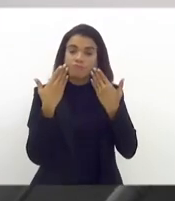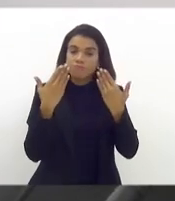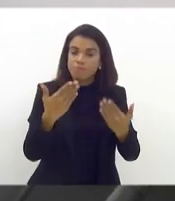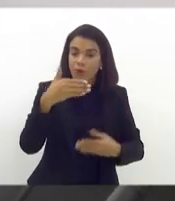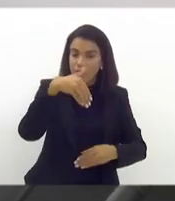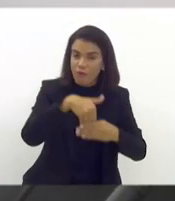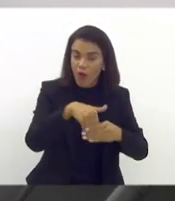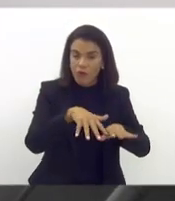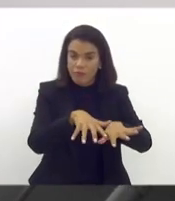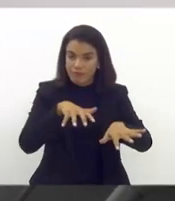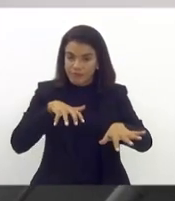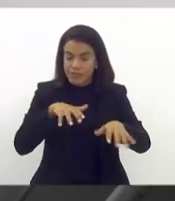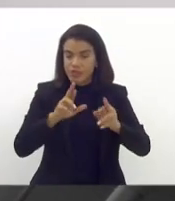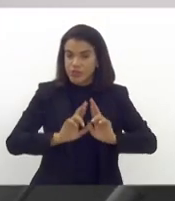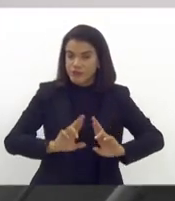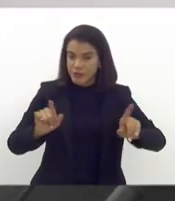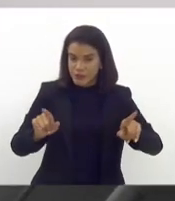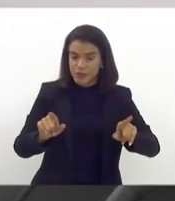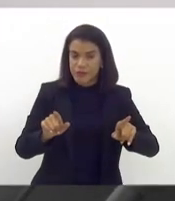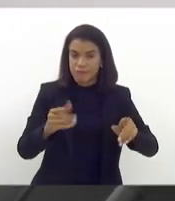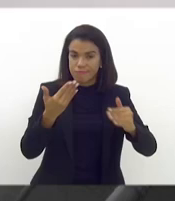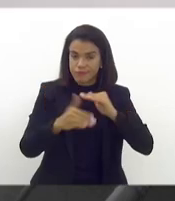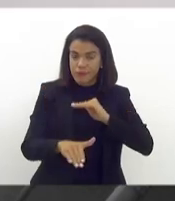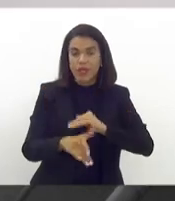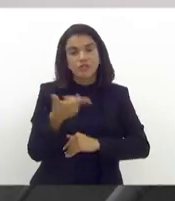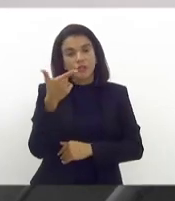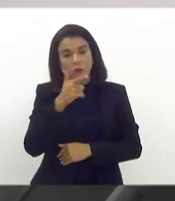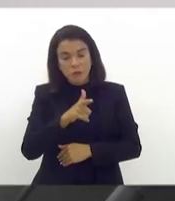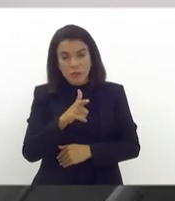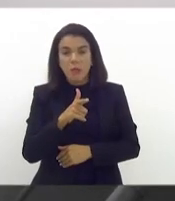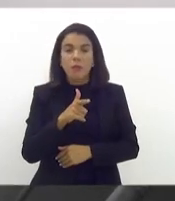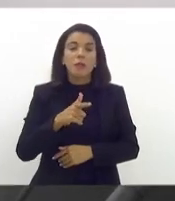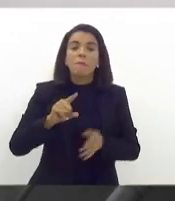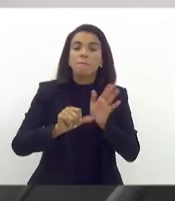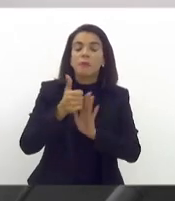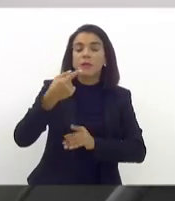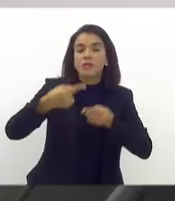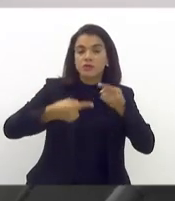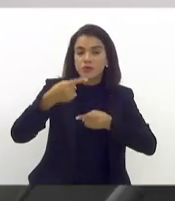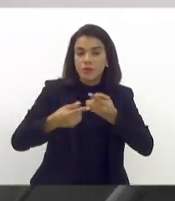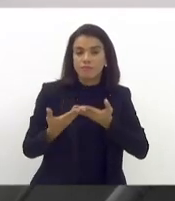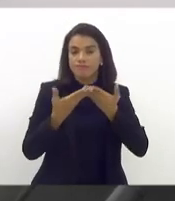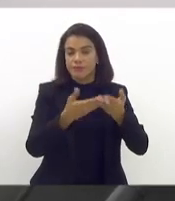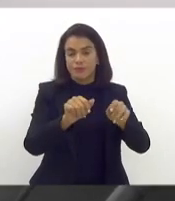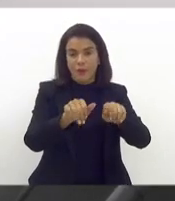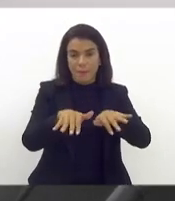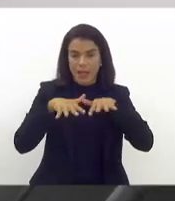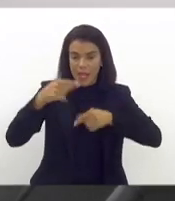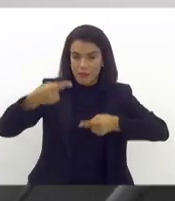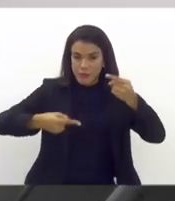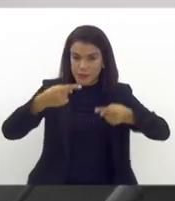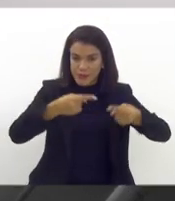divergente, a gente conseguindo os votos contrários e favoráveis, o projeto está em primeira discussão, ele vai a plenário. Nesse momento,